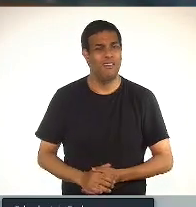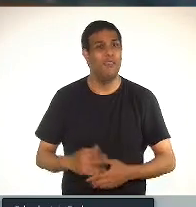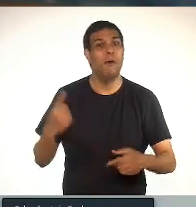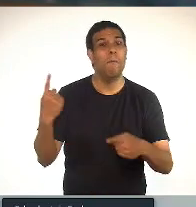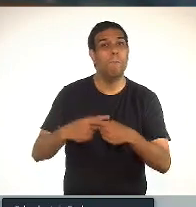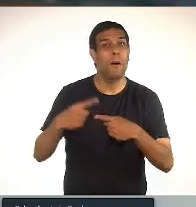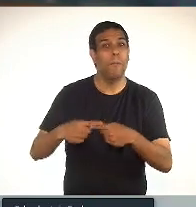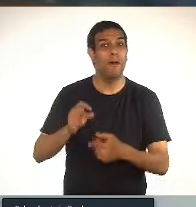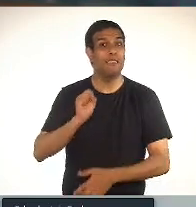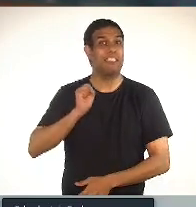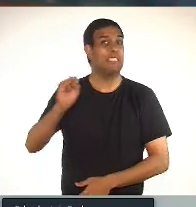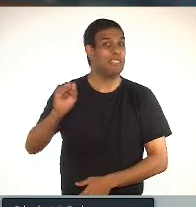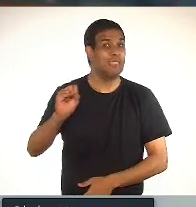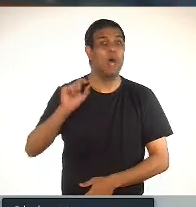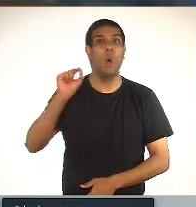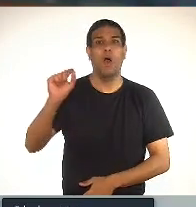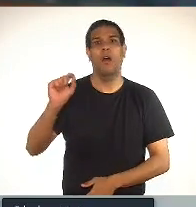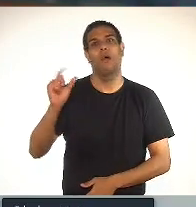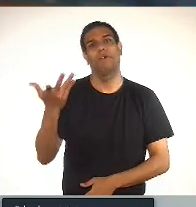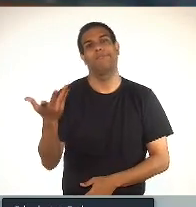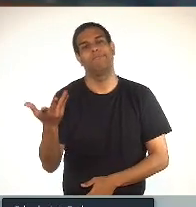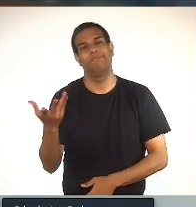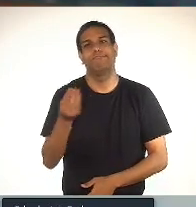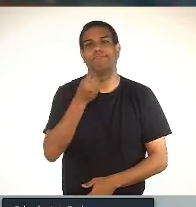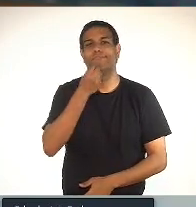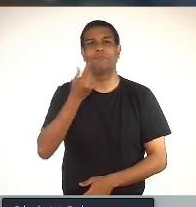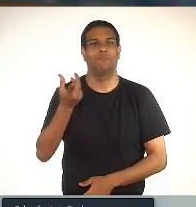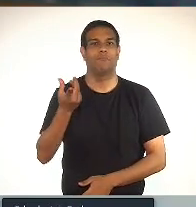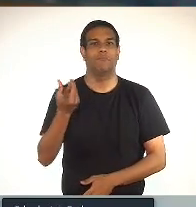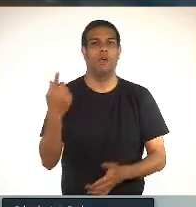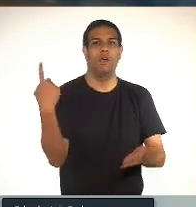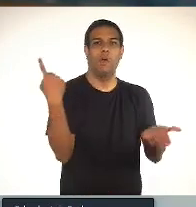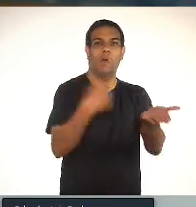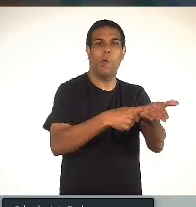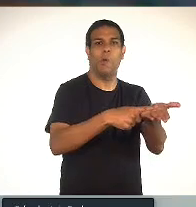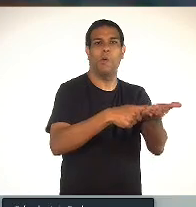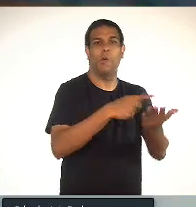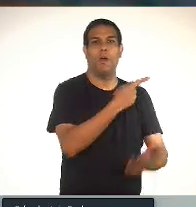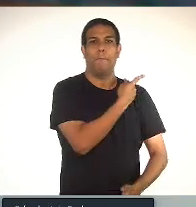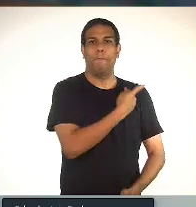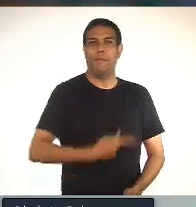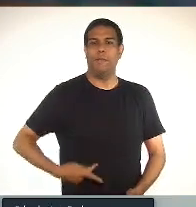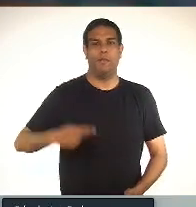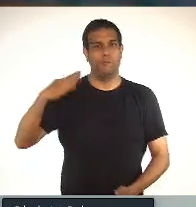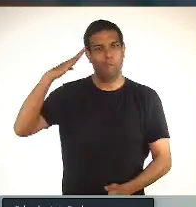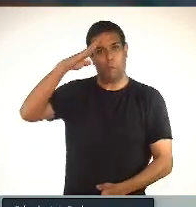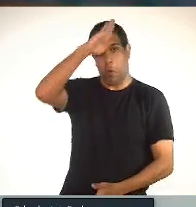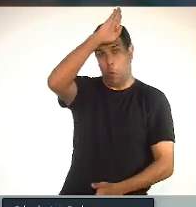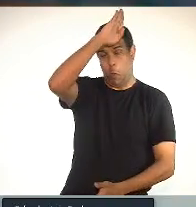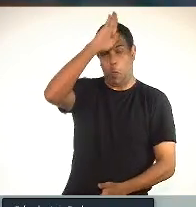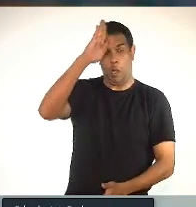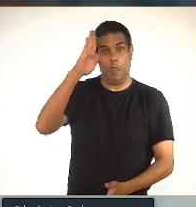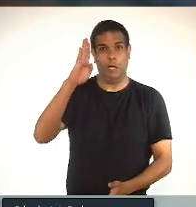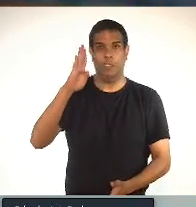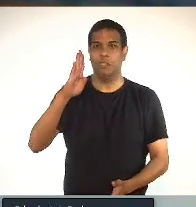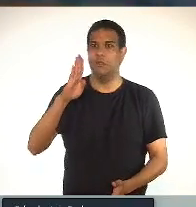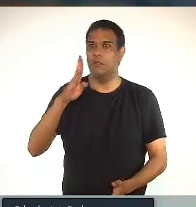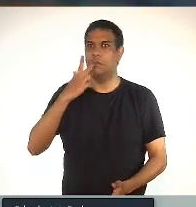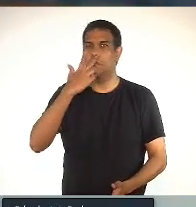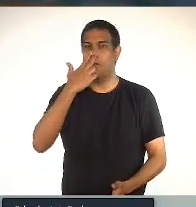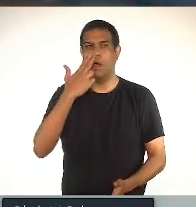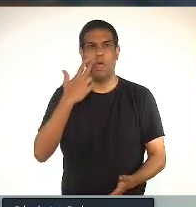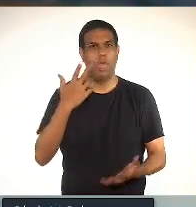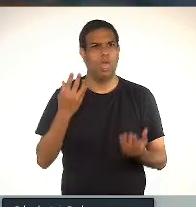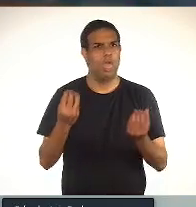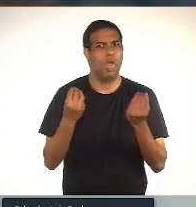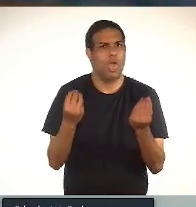Porque se aliou ao presidente Bolsonaro e, de uma forma reacionária,